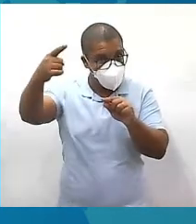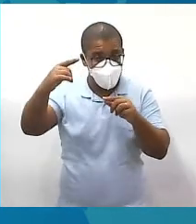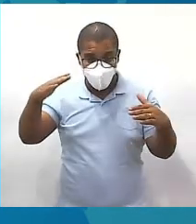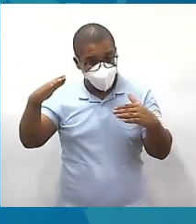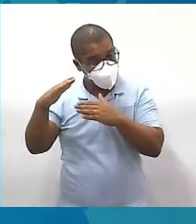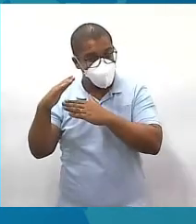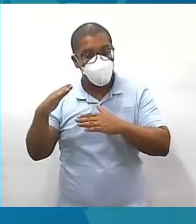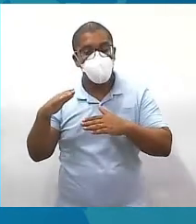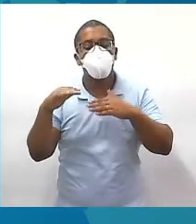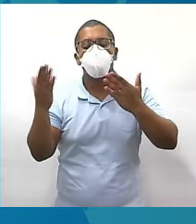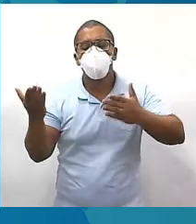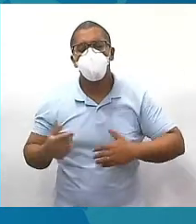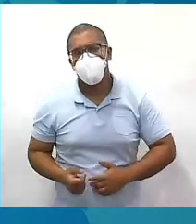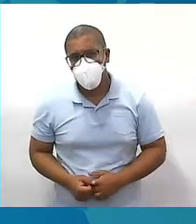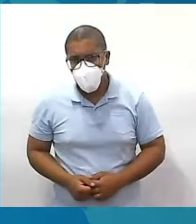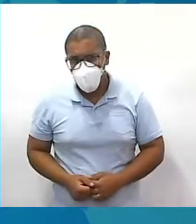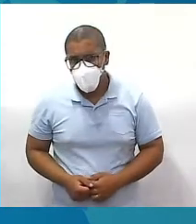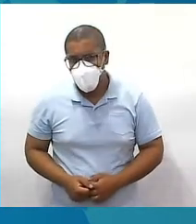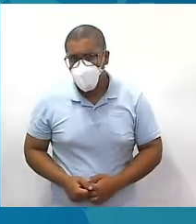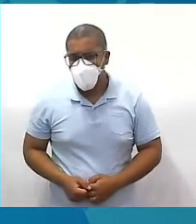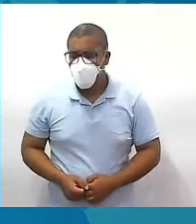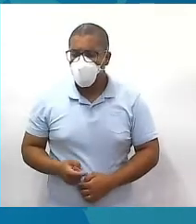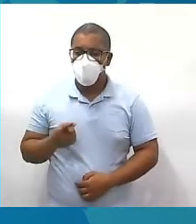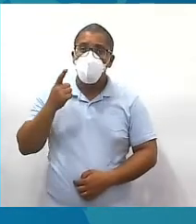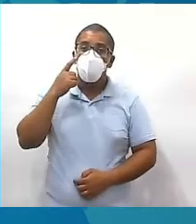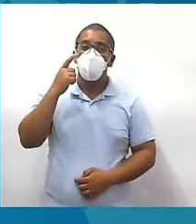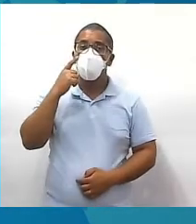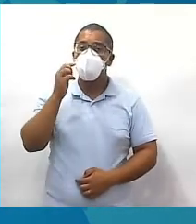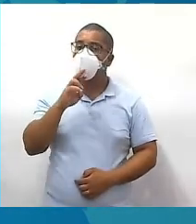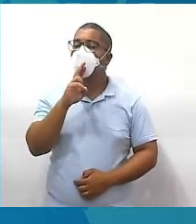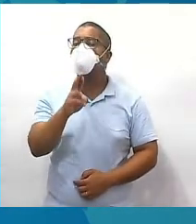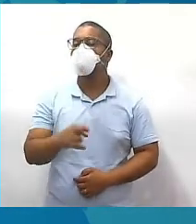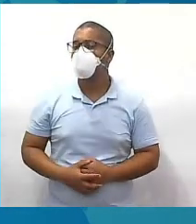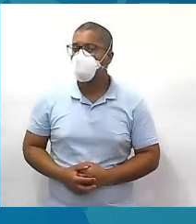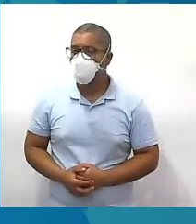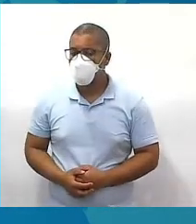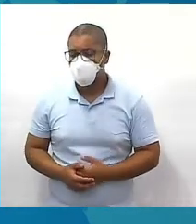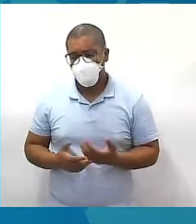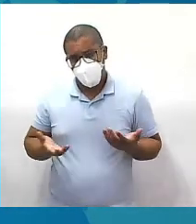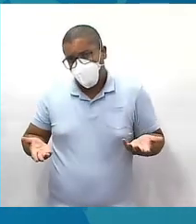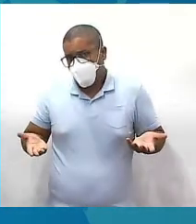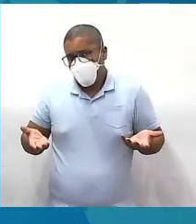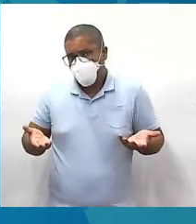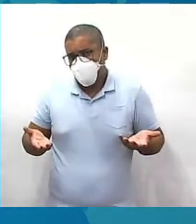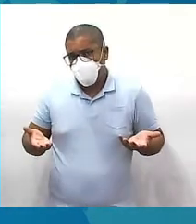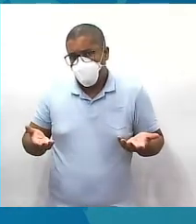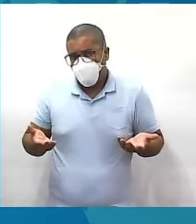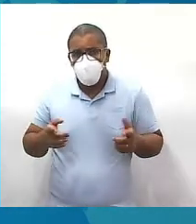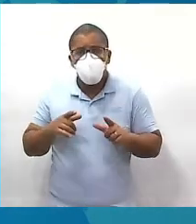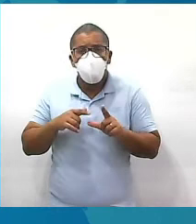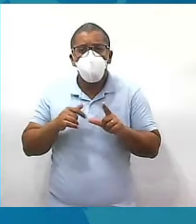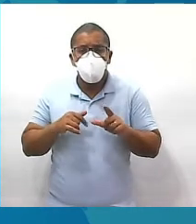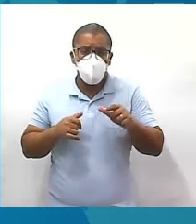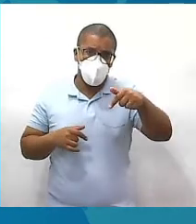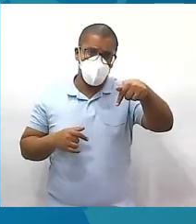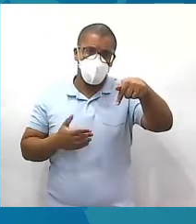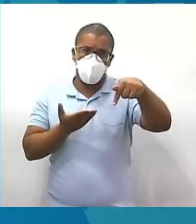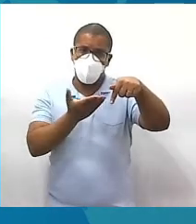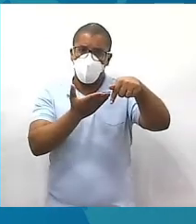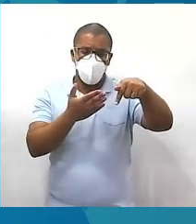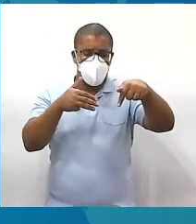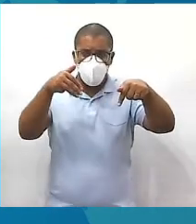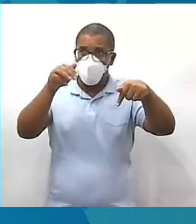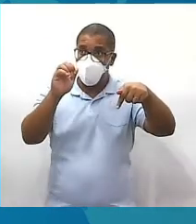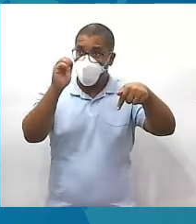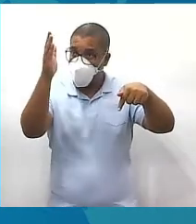da circunferência. Qual é? Preste atenção. Olha aí, ó. Solução. Claro, a letra Q. O M está